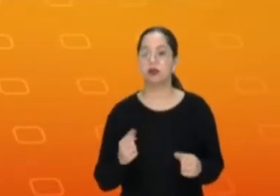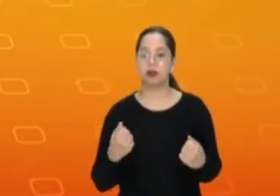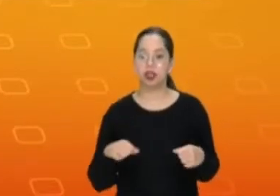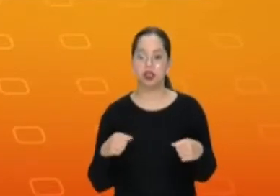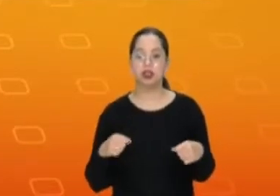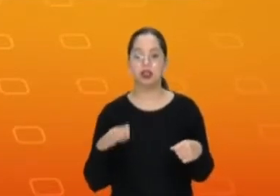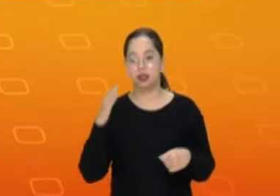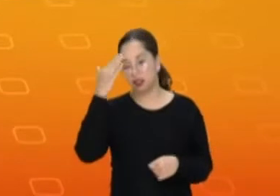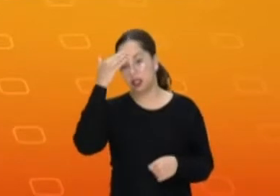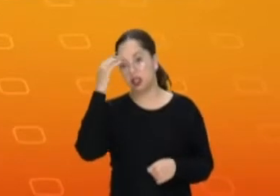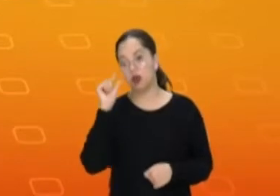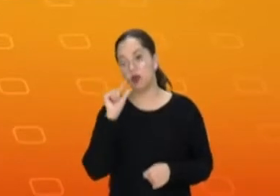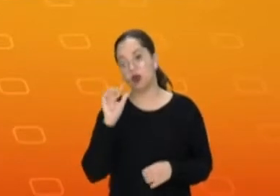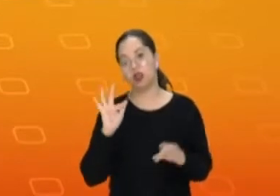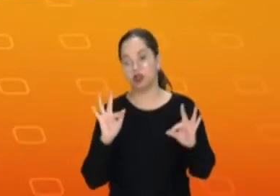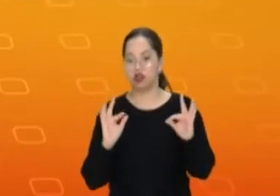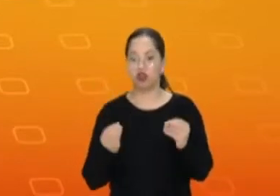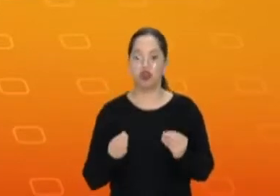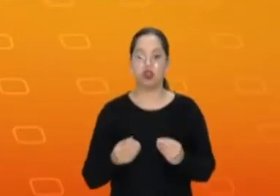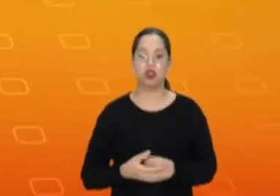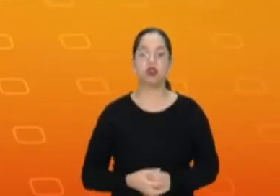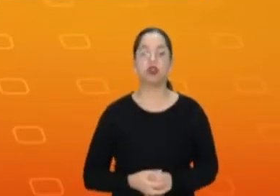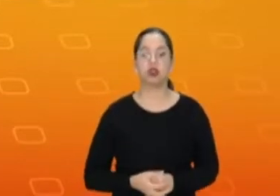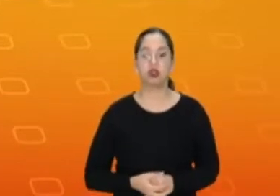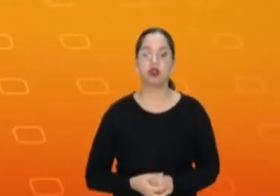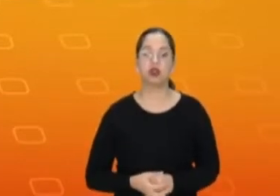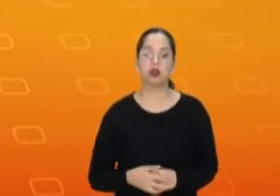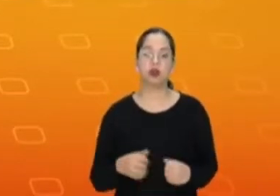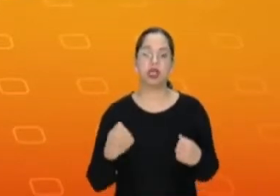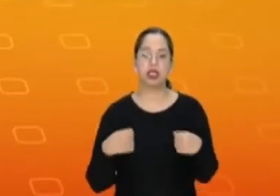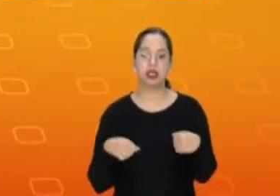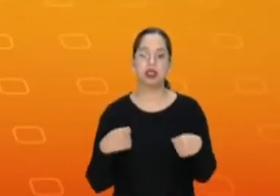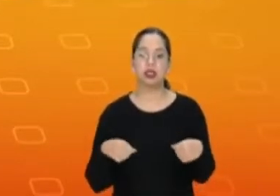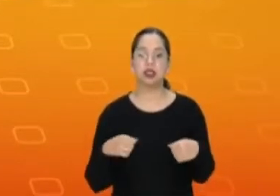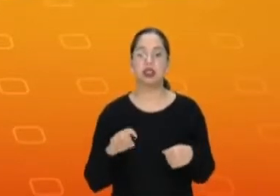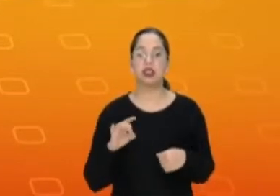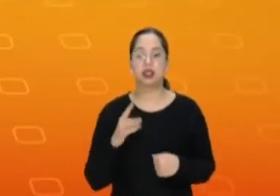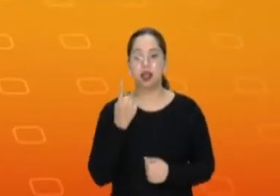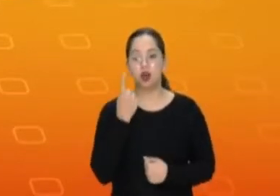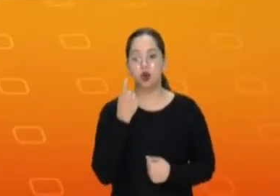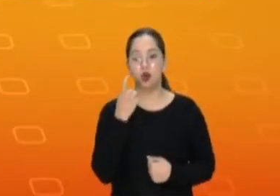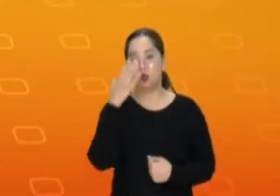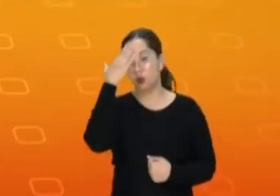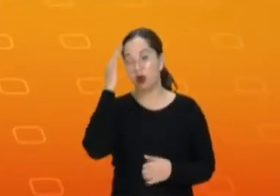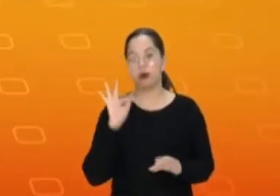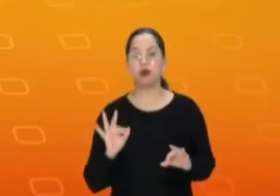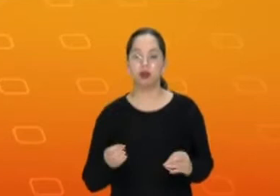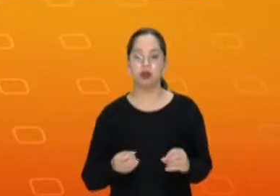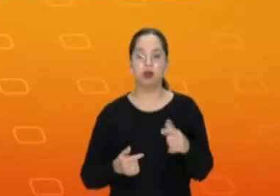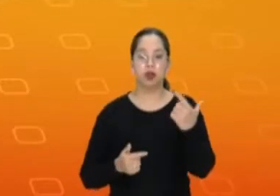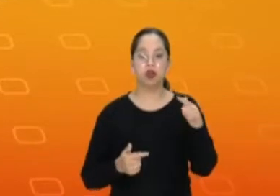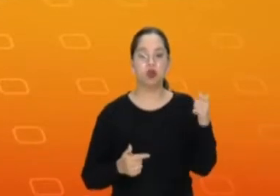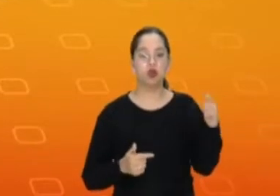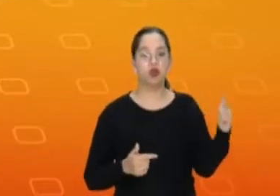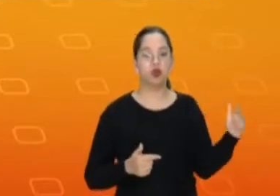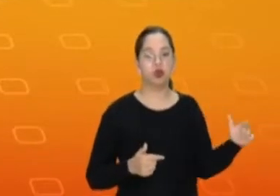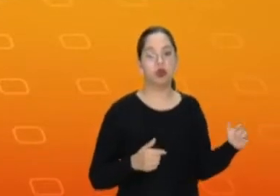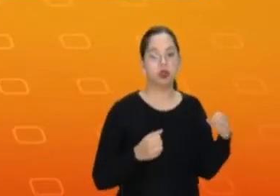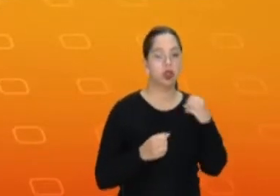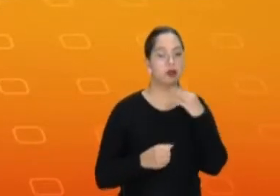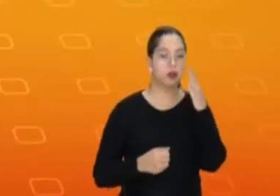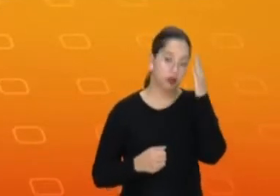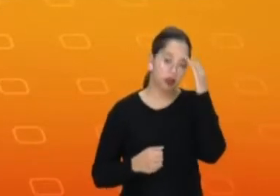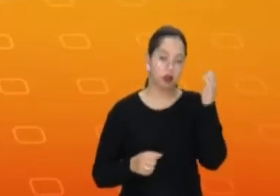entender de tudo um pouco, talvez especialista numa coisa, e acho que a nossa missão é essa.